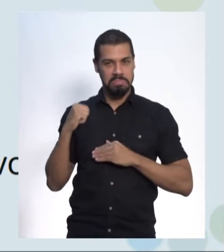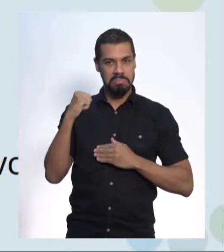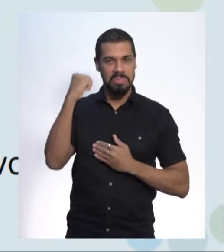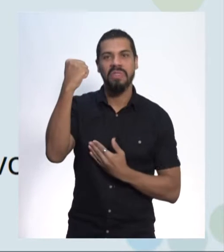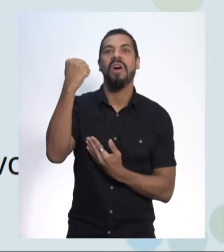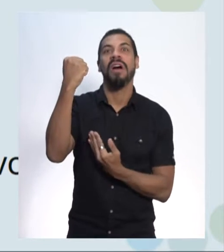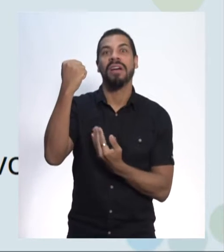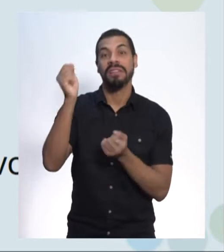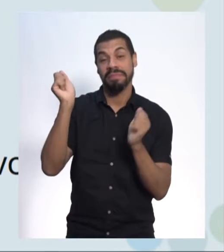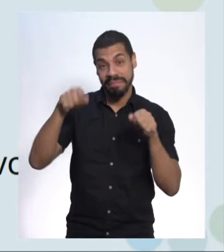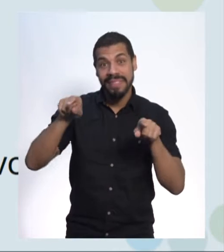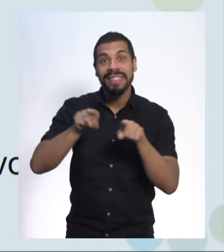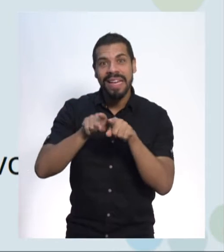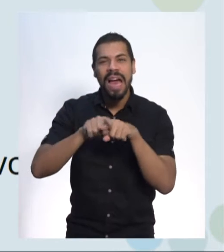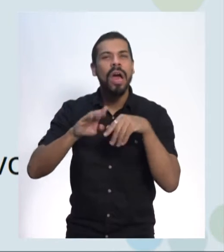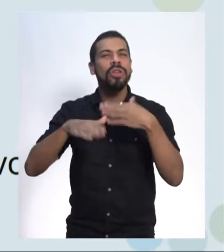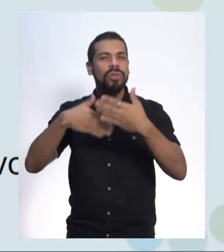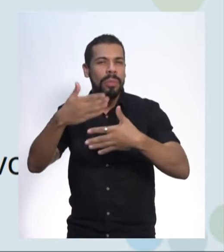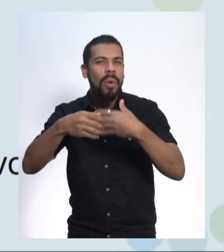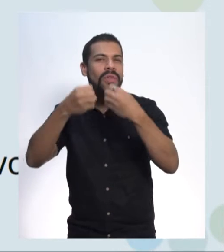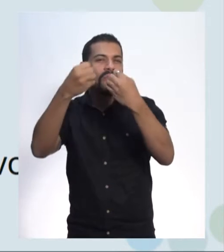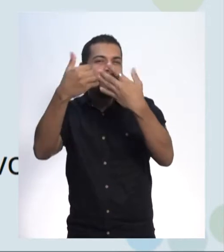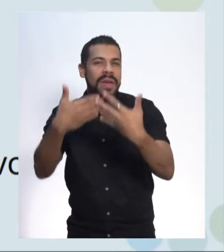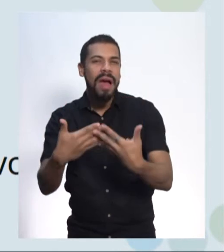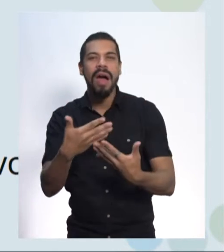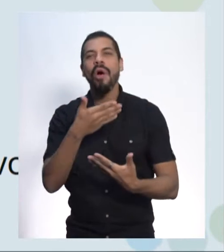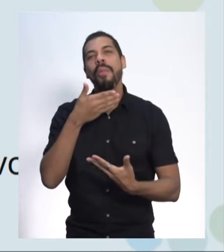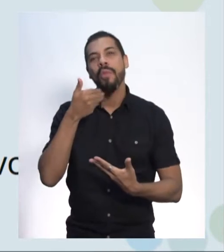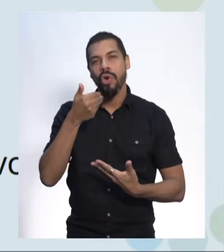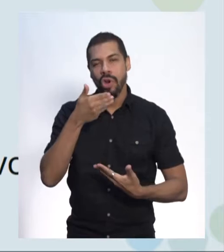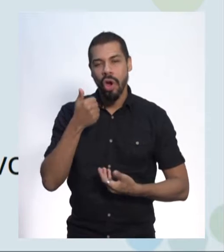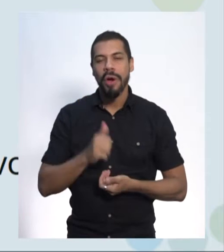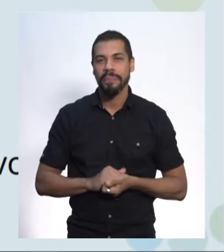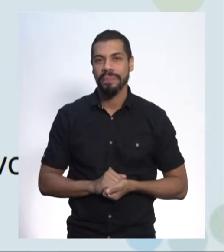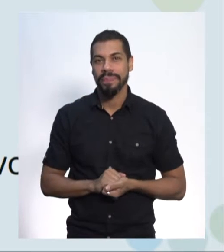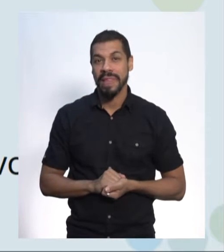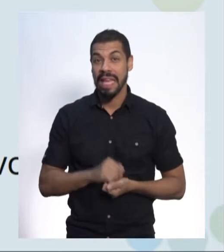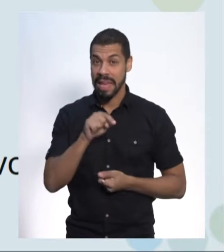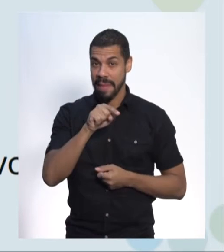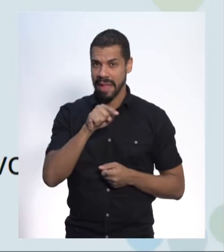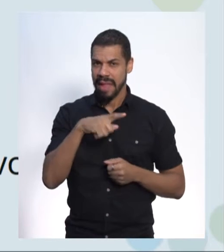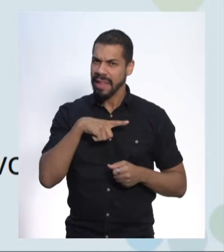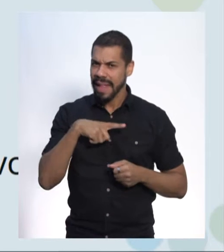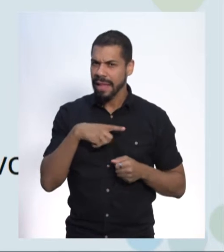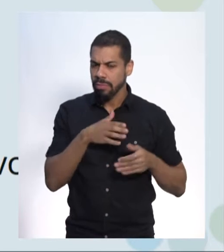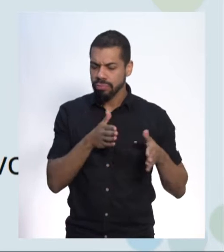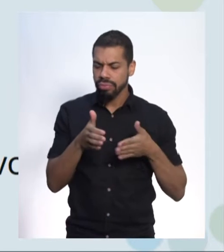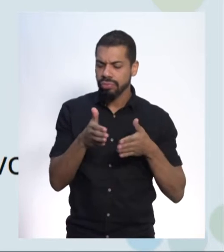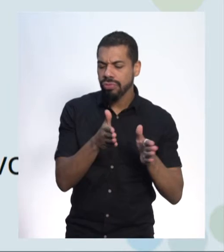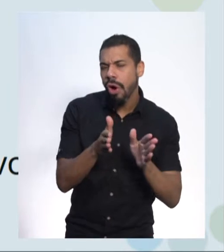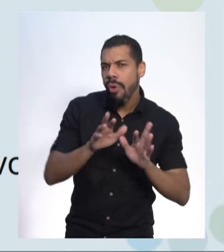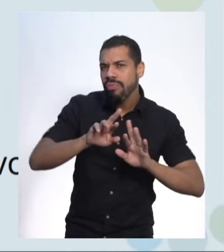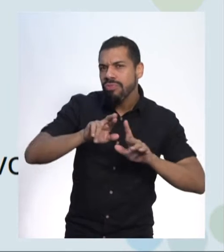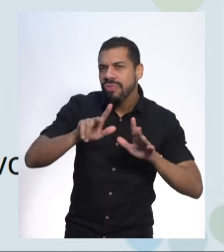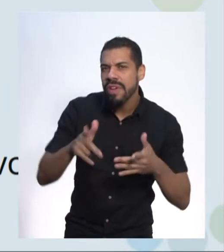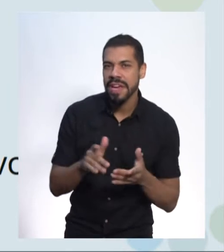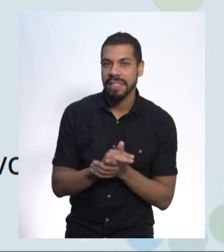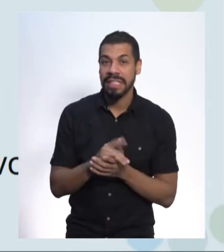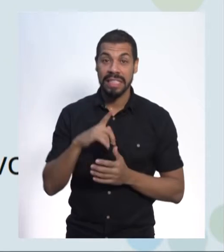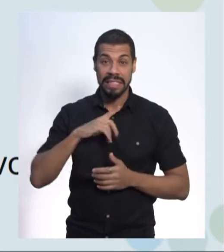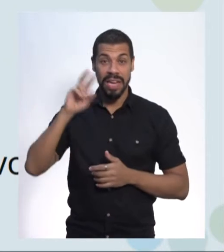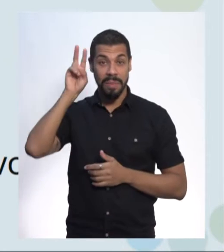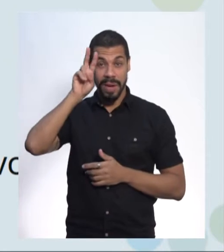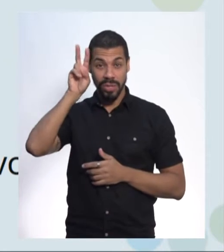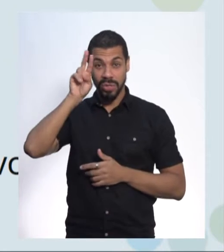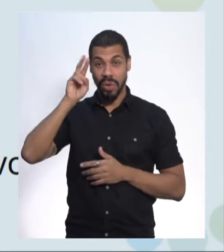tem o percurso do herói, depois a gente vai falar um pouquinho, avançando em Campbell, mas ele tem um caminho ali. A gente tem um enredo organizado. Essa história